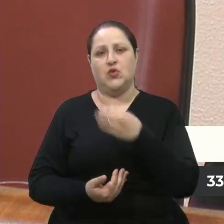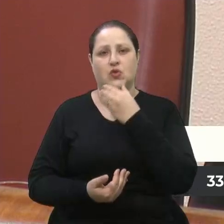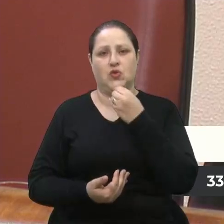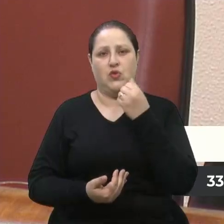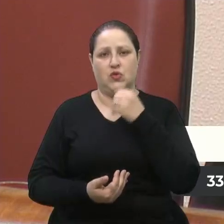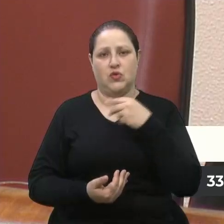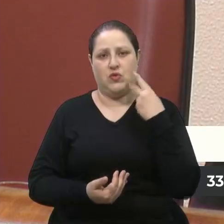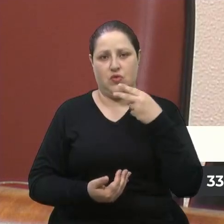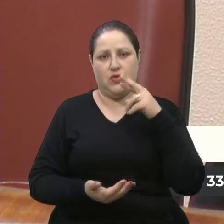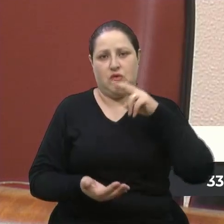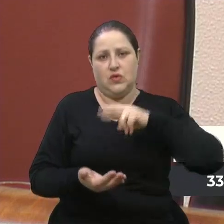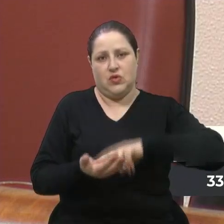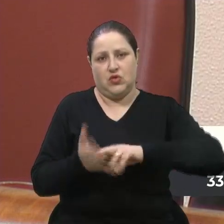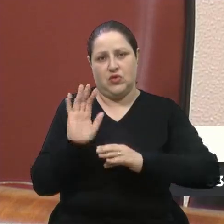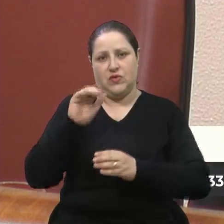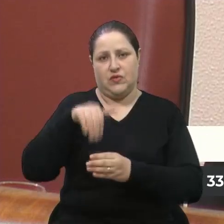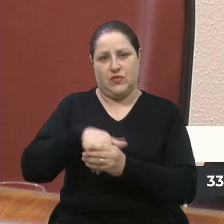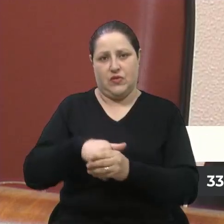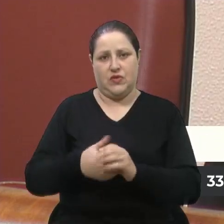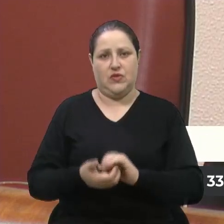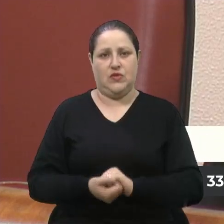que registrem seus votos.